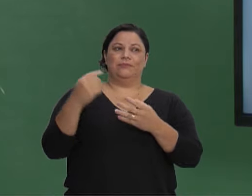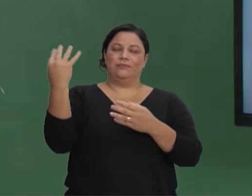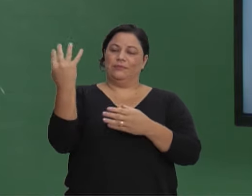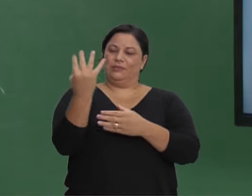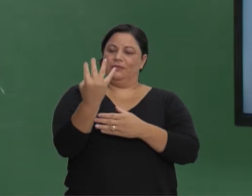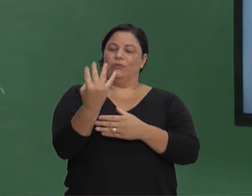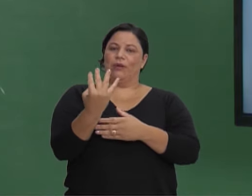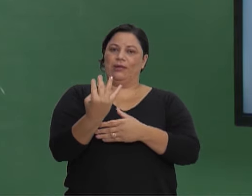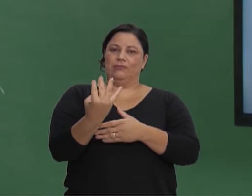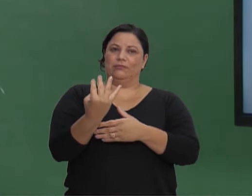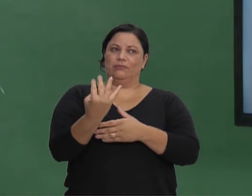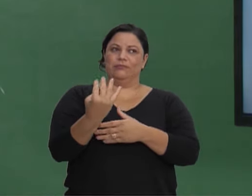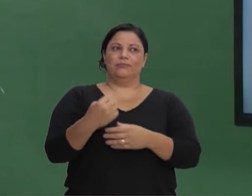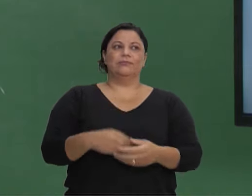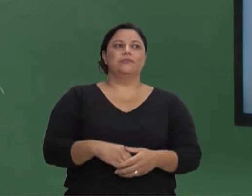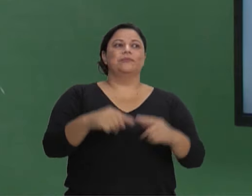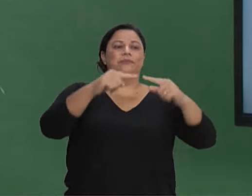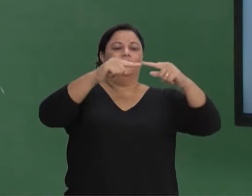Todo mundo